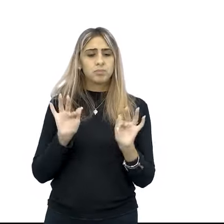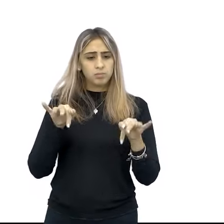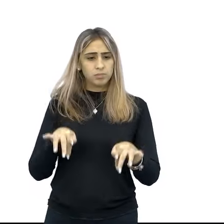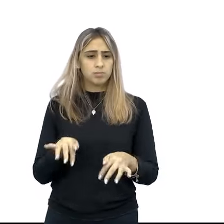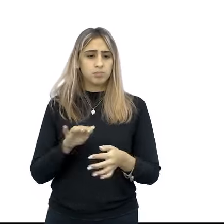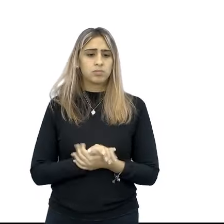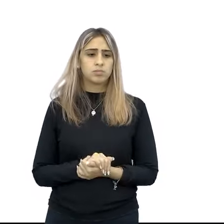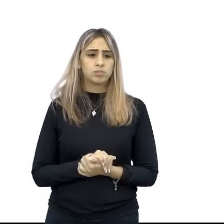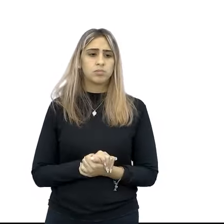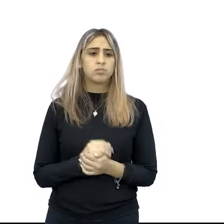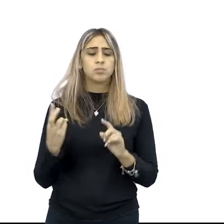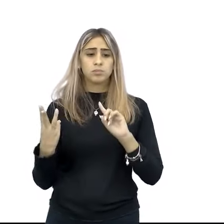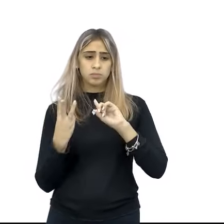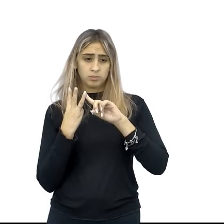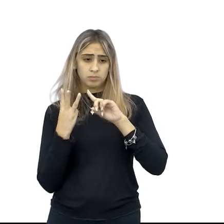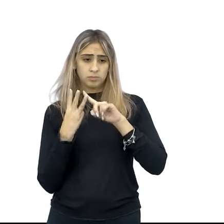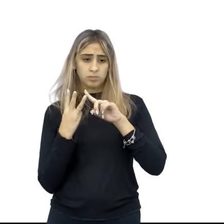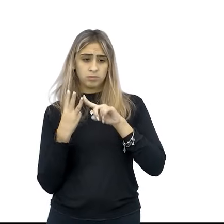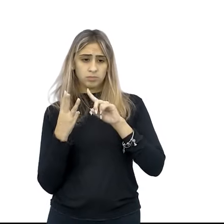fim, um terceiro